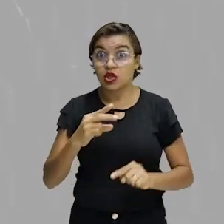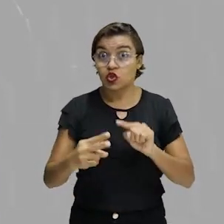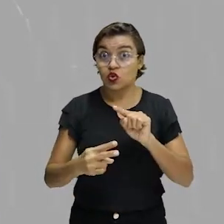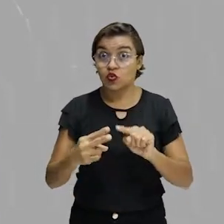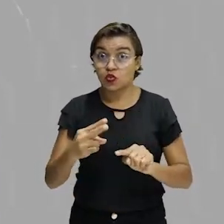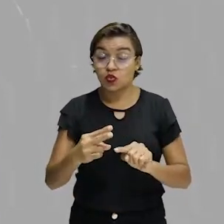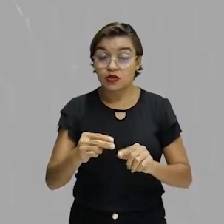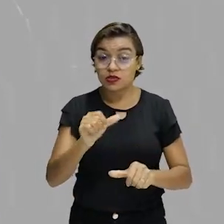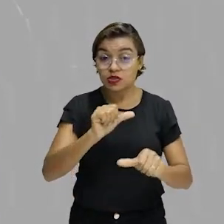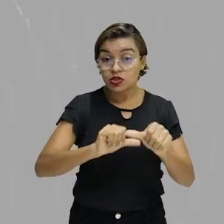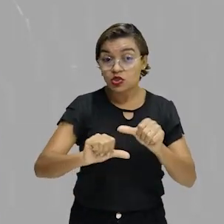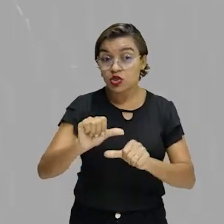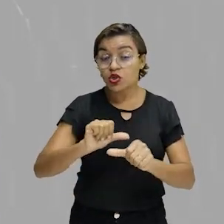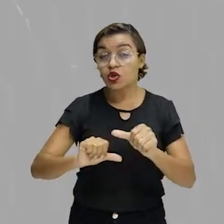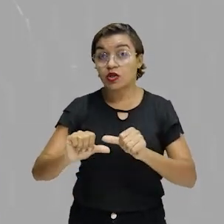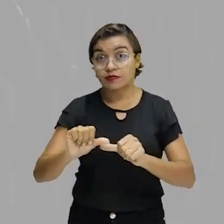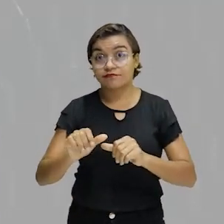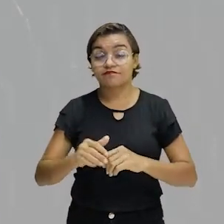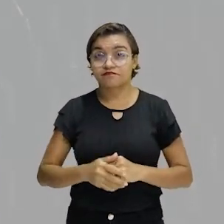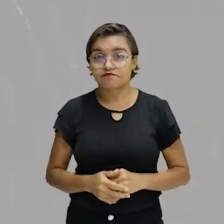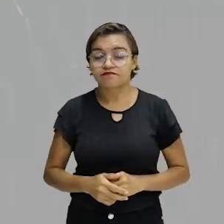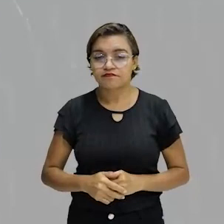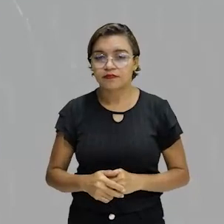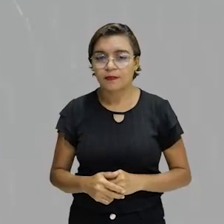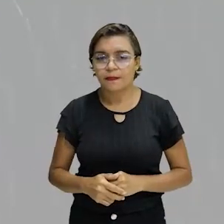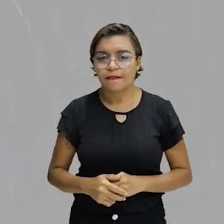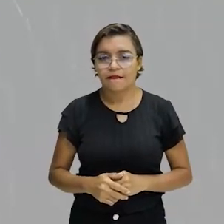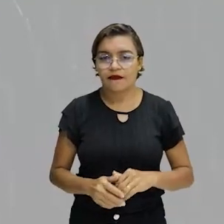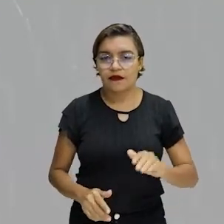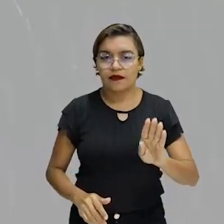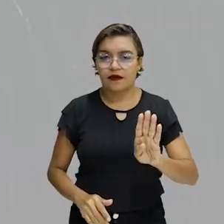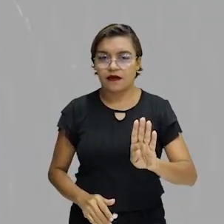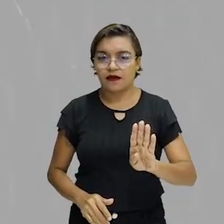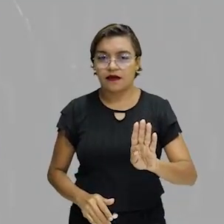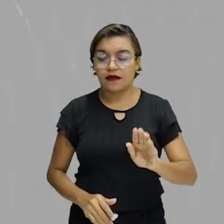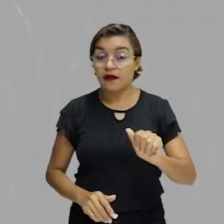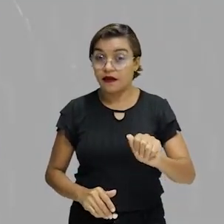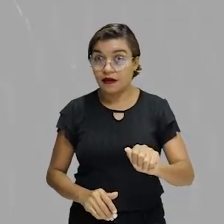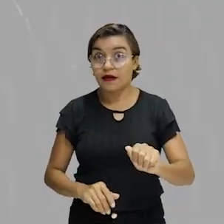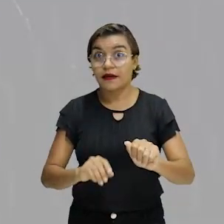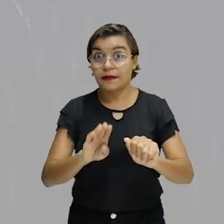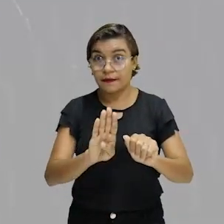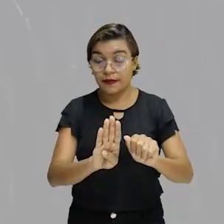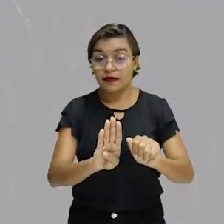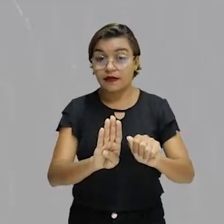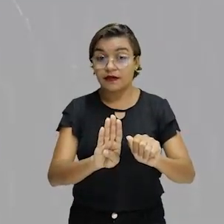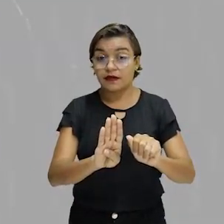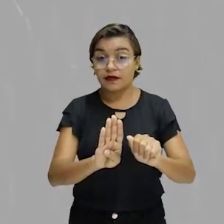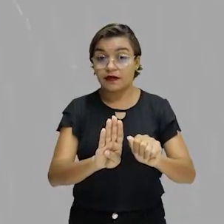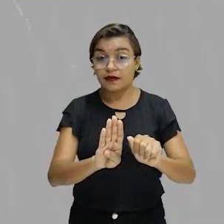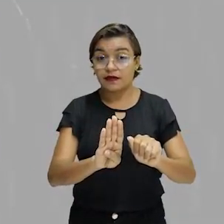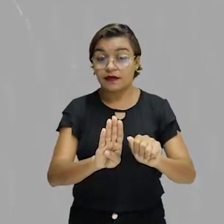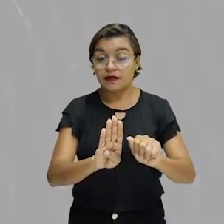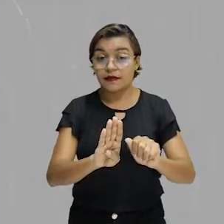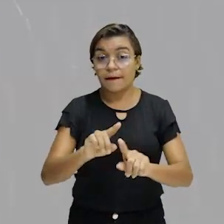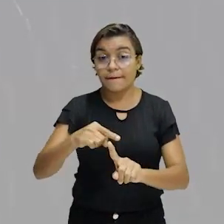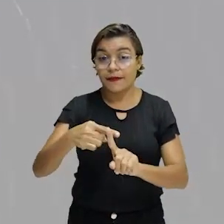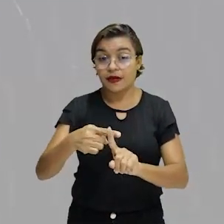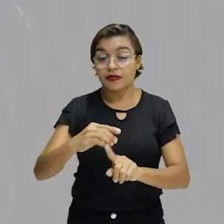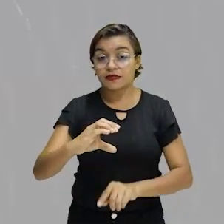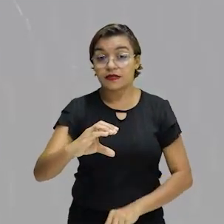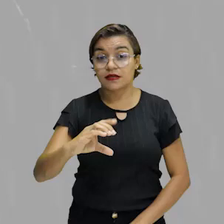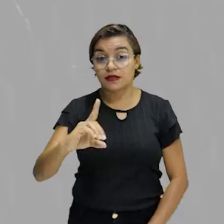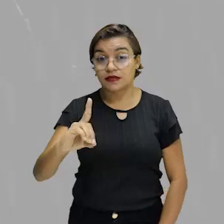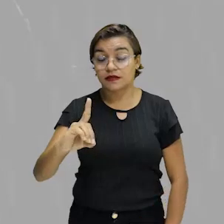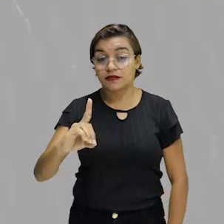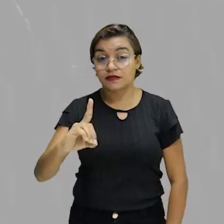duas permutações olha só a a e b né reagindo com C e D certo